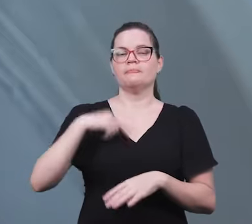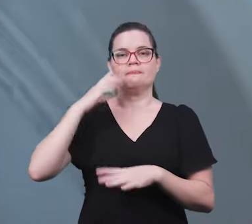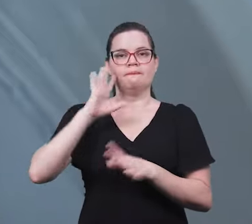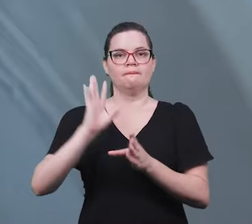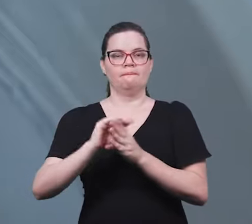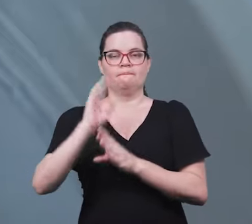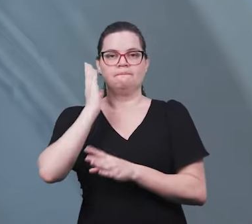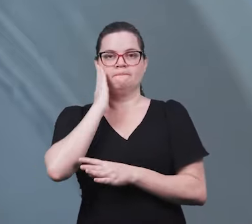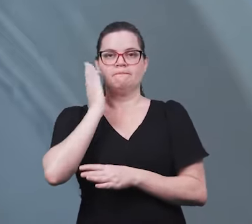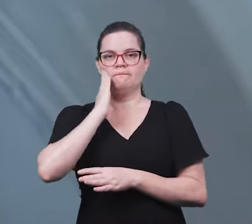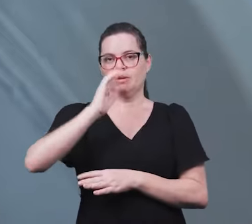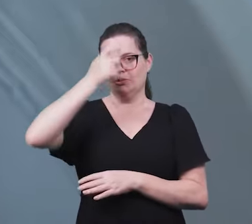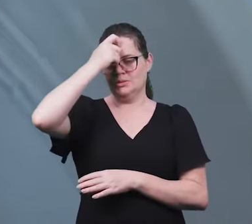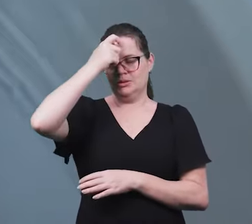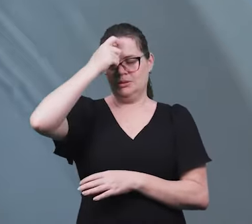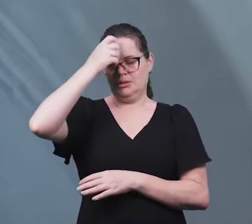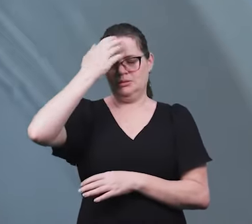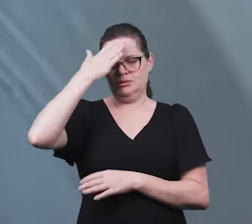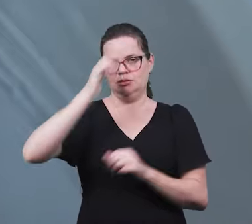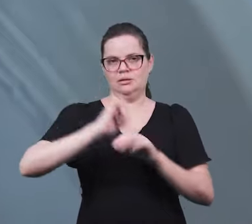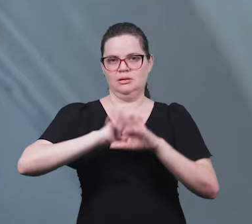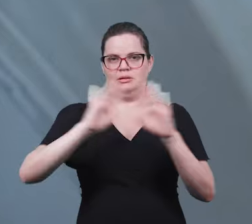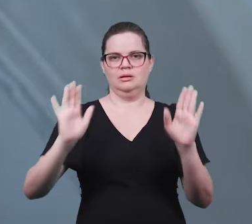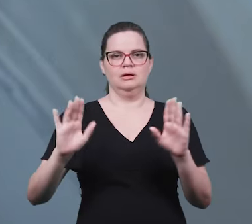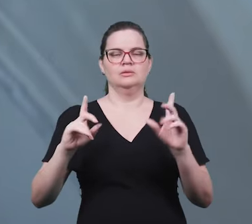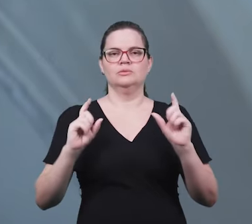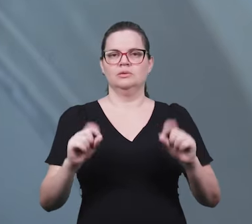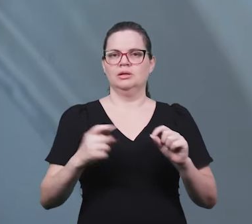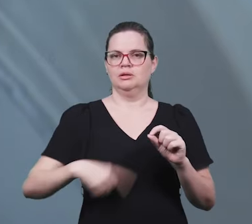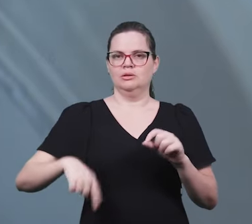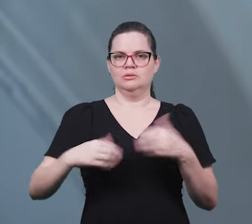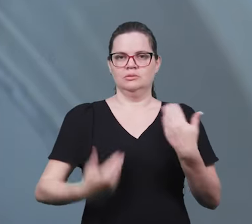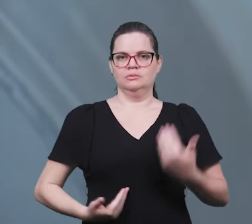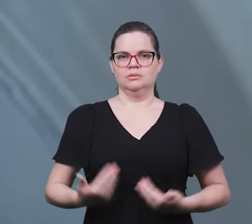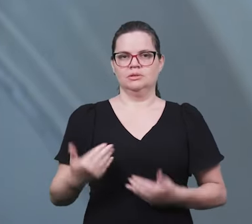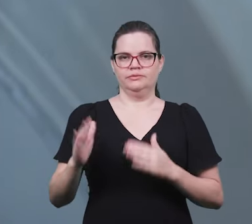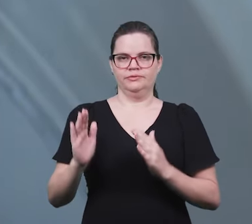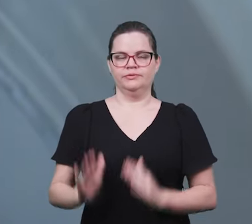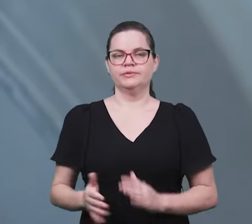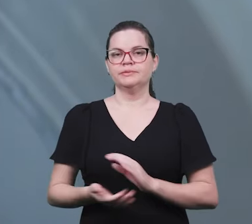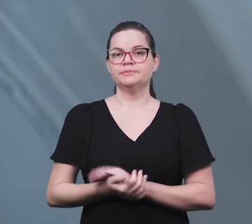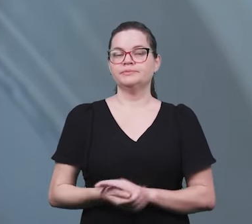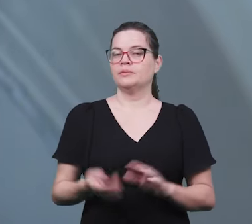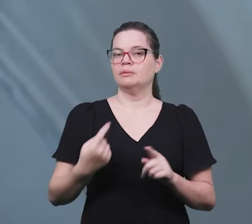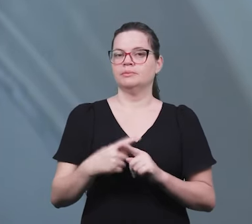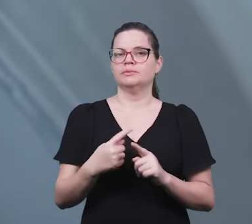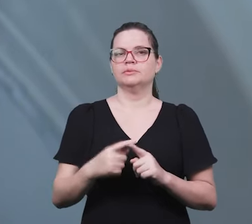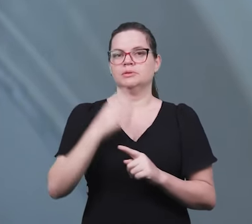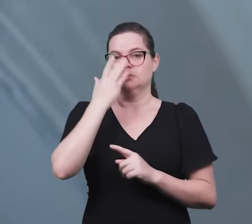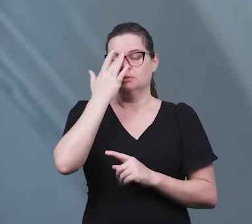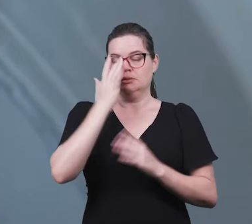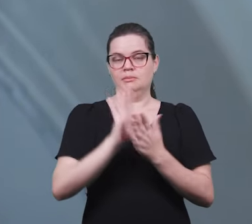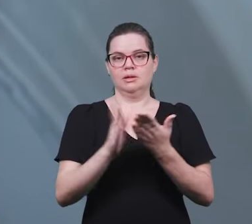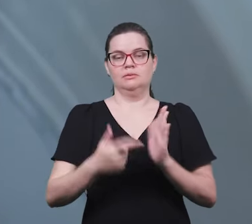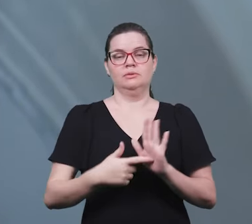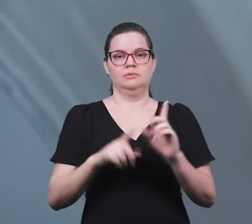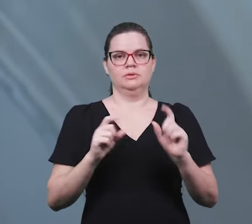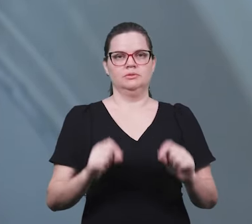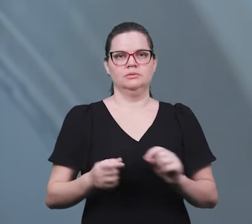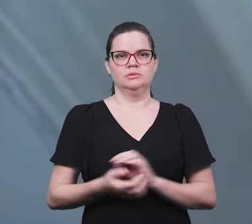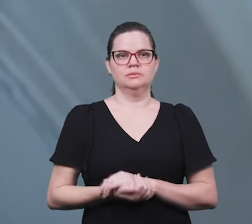hoje? A palavra do Senhor, ela termina, né? Quando os evangelhos terminam, eles dizem assim,